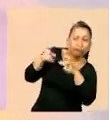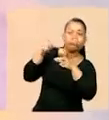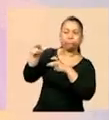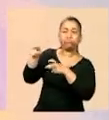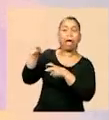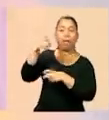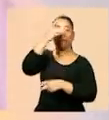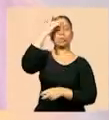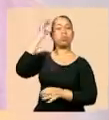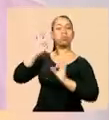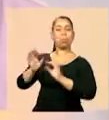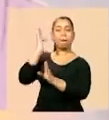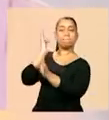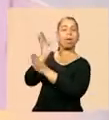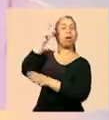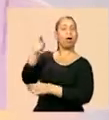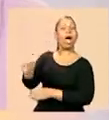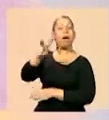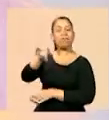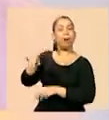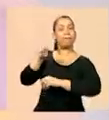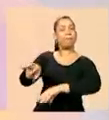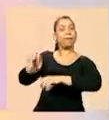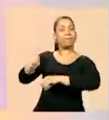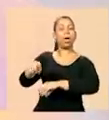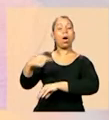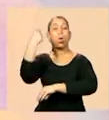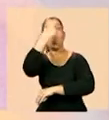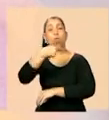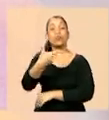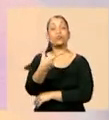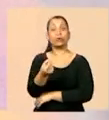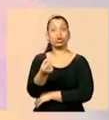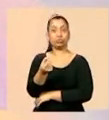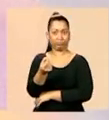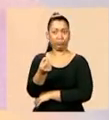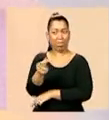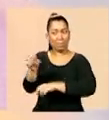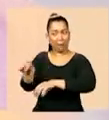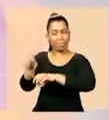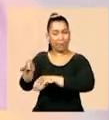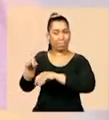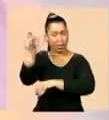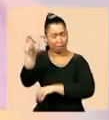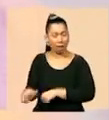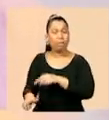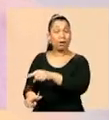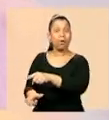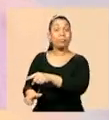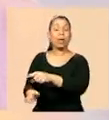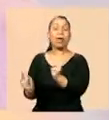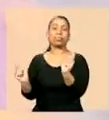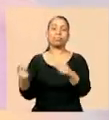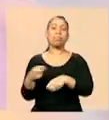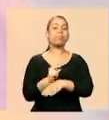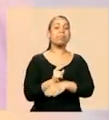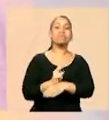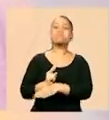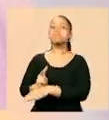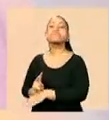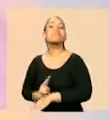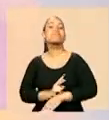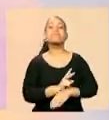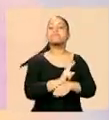pessoa proativa, que ela vai receber um treinamento de 20 horas voltado a essas questões para que ela faça esse